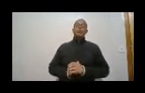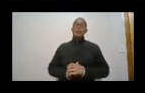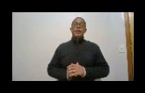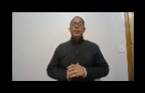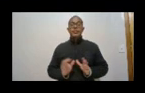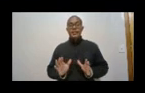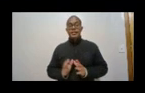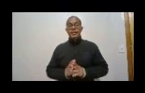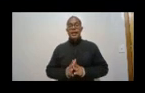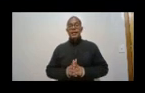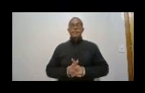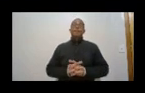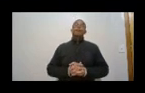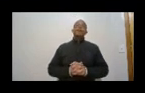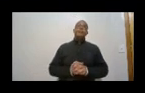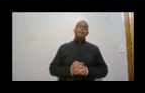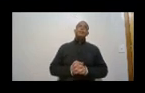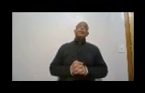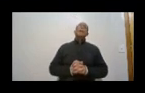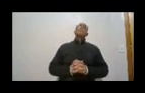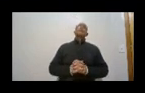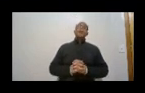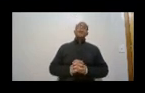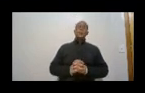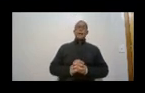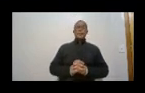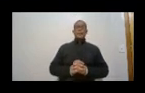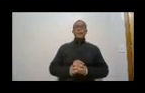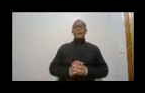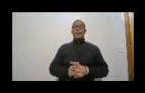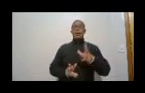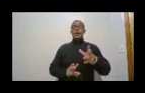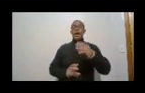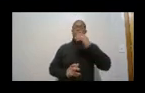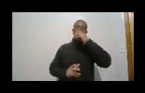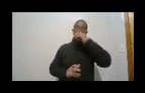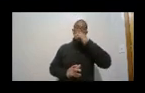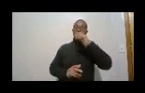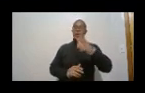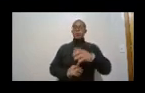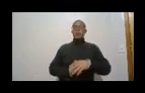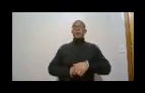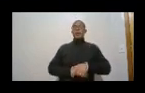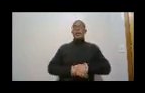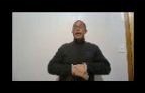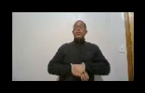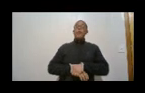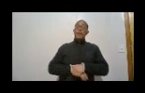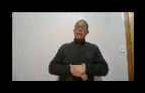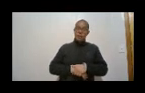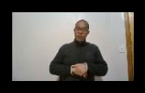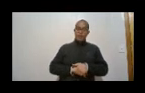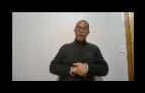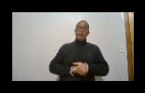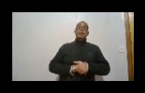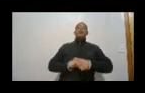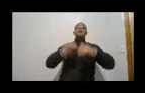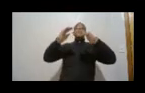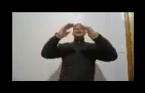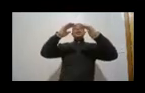outro mediador químico, às vezes interno. Então, o que acontece? Ela precisa bloquear, mas ela é um bloqueador, mas ela é